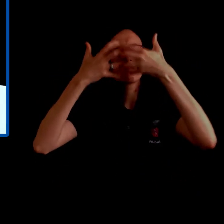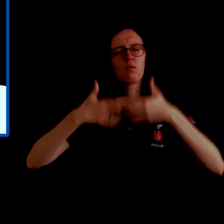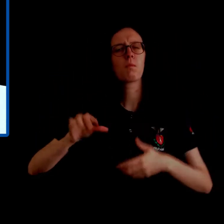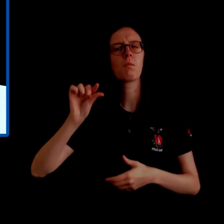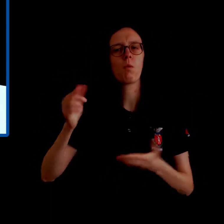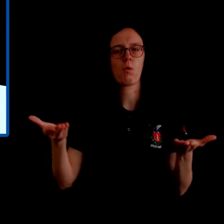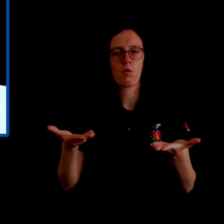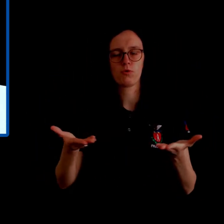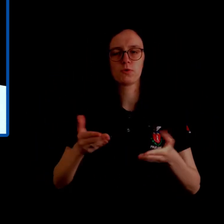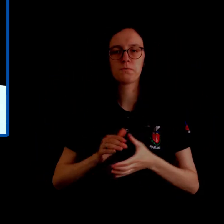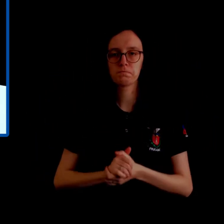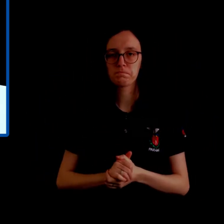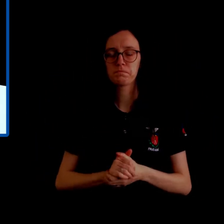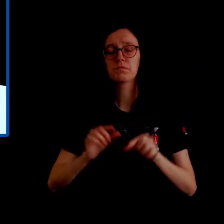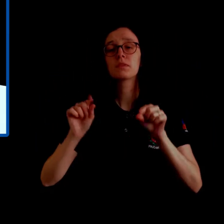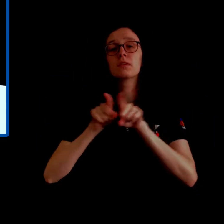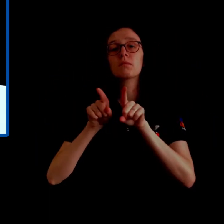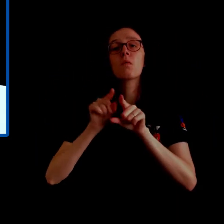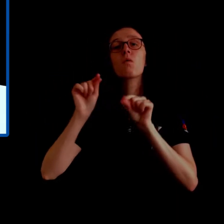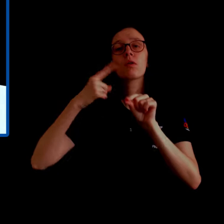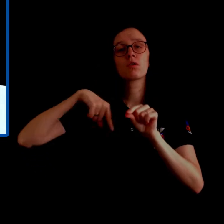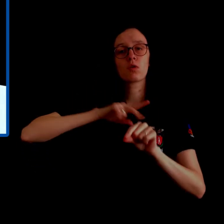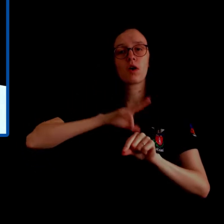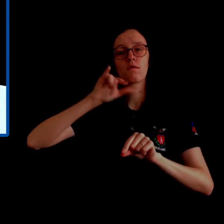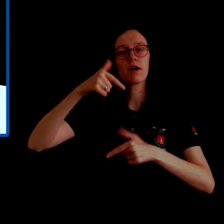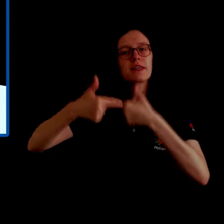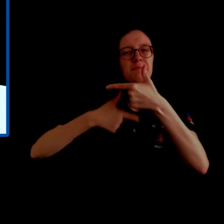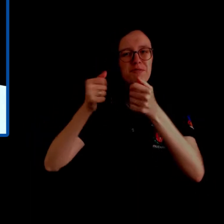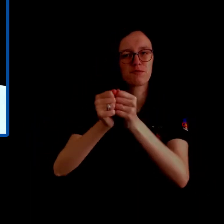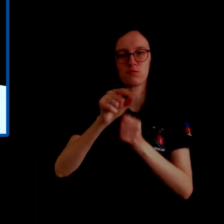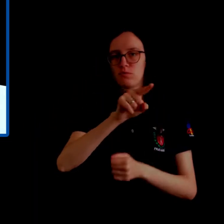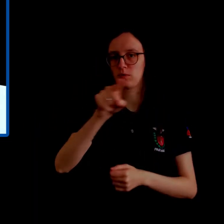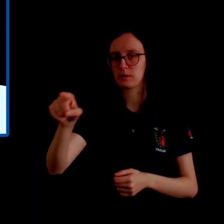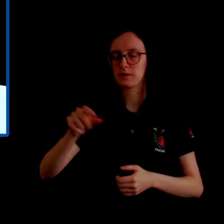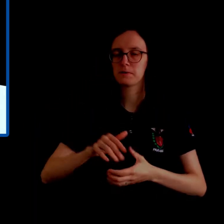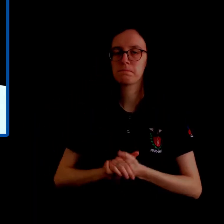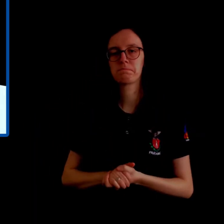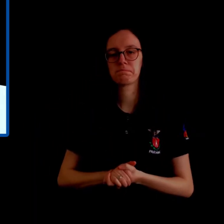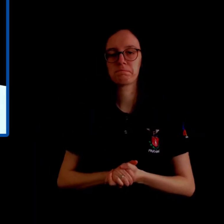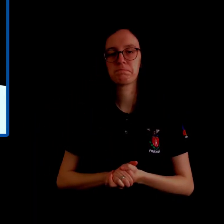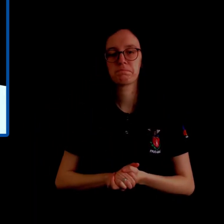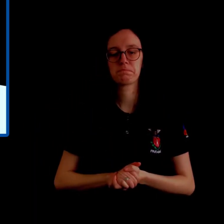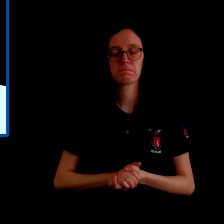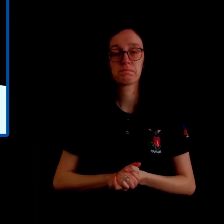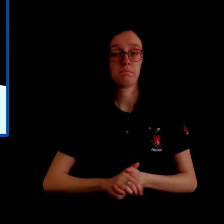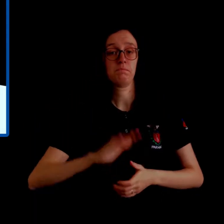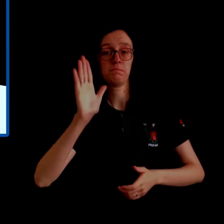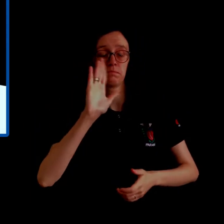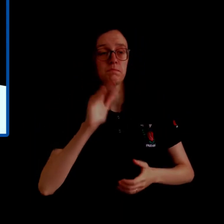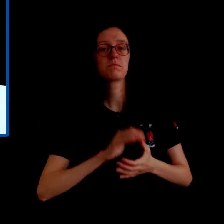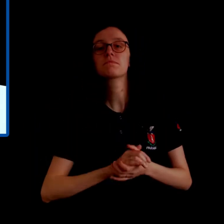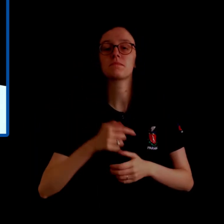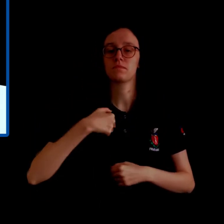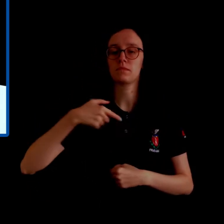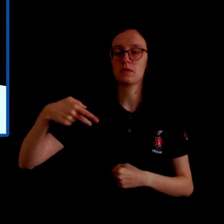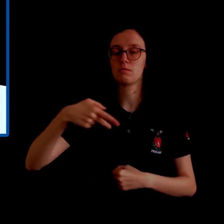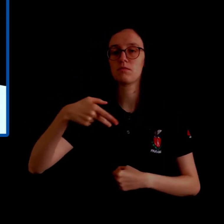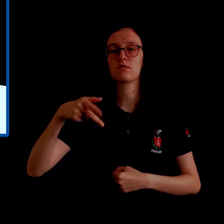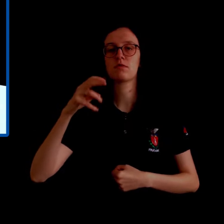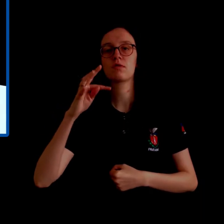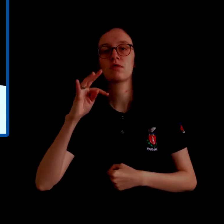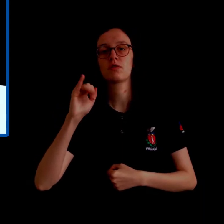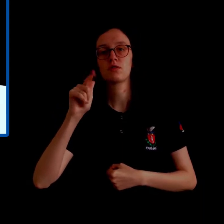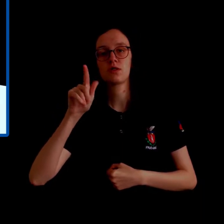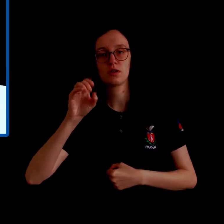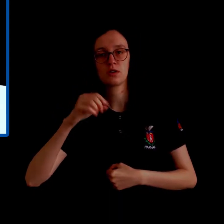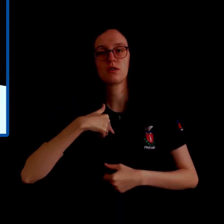o dia de hoje e o que a gente vai trabalhar com vocês. Oi, pessoal. Eu sou o professor Tiago. Trabalho